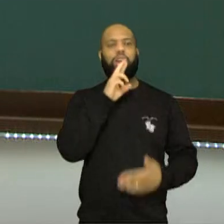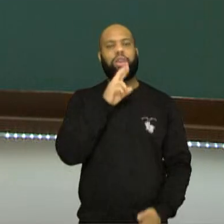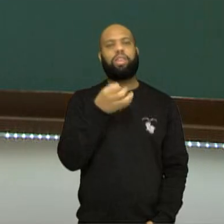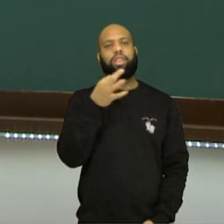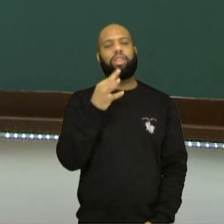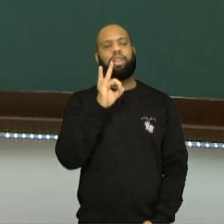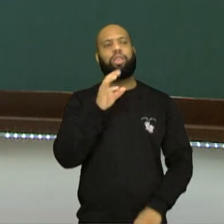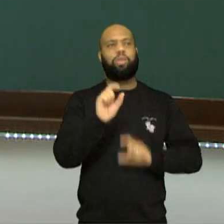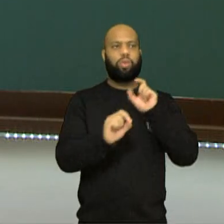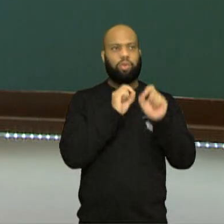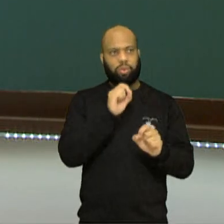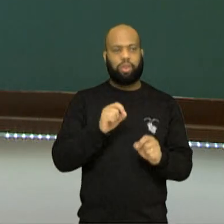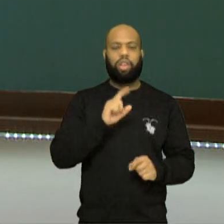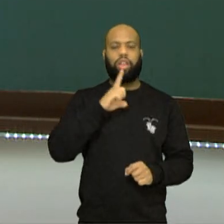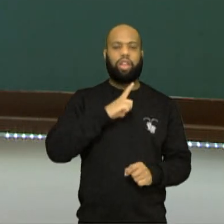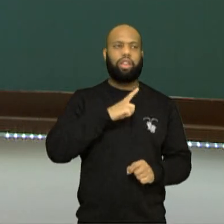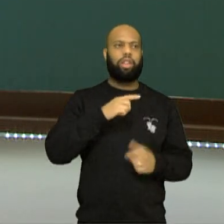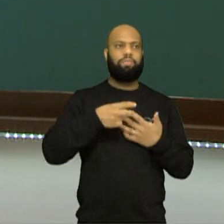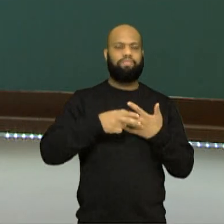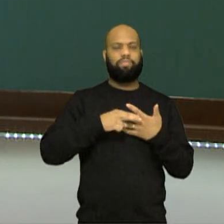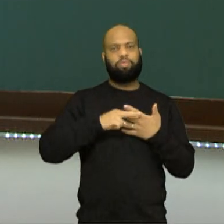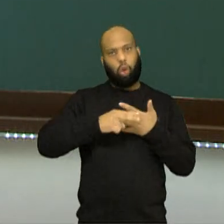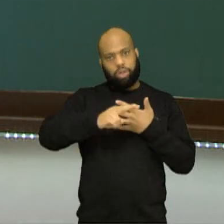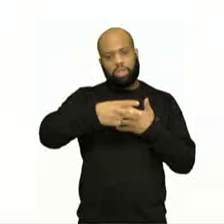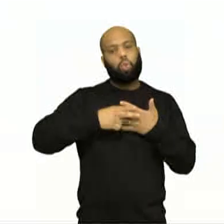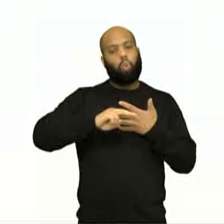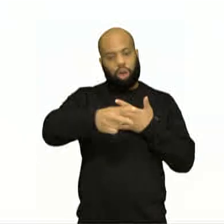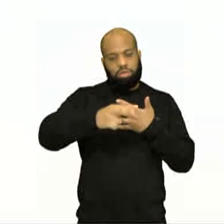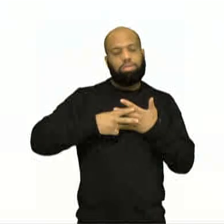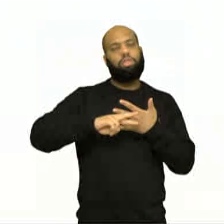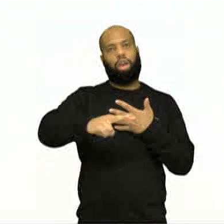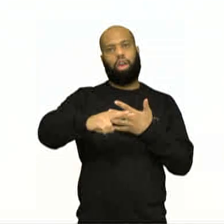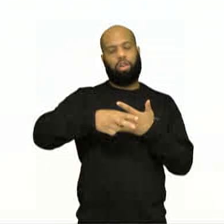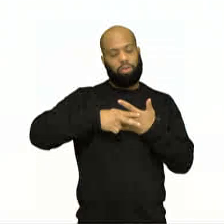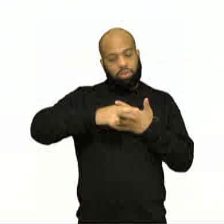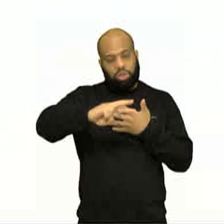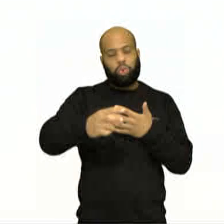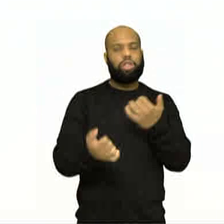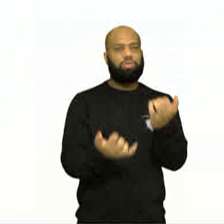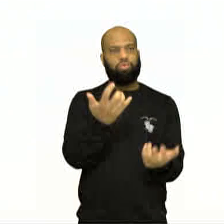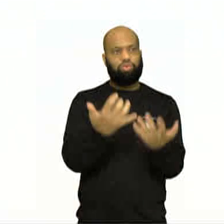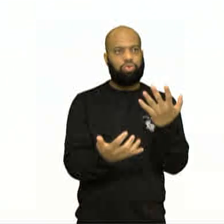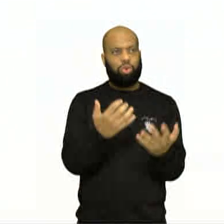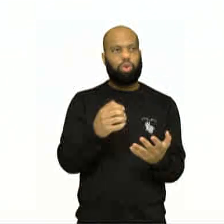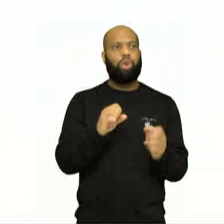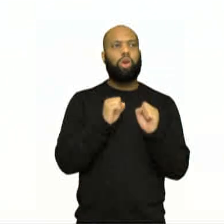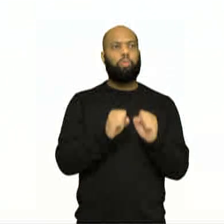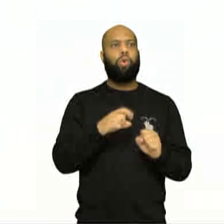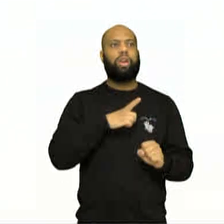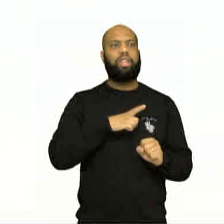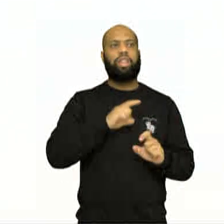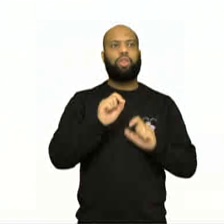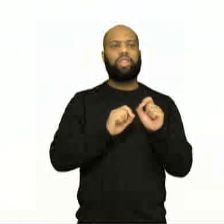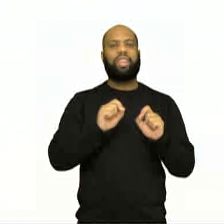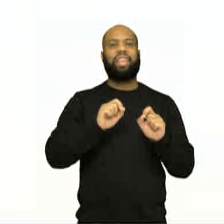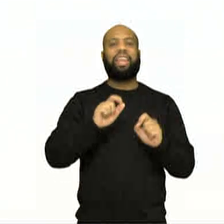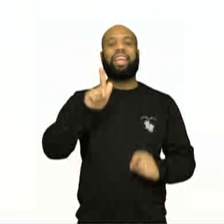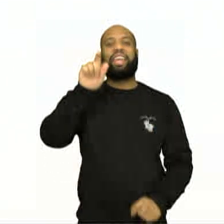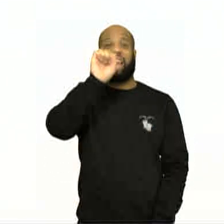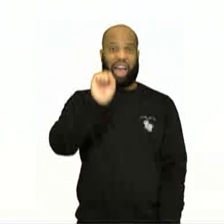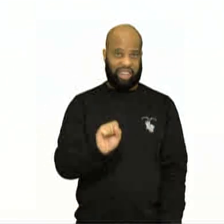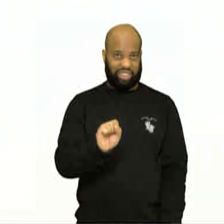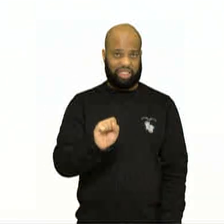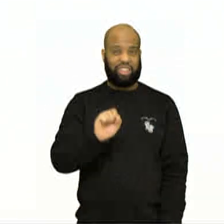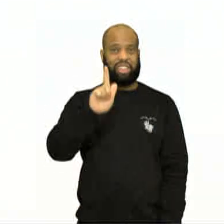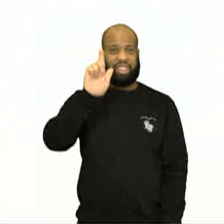é consequente, né? Então, uma consequência dessa queimada, a liberação de